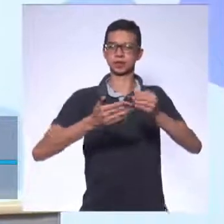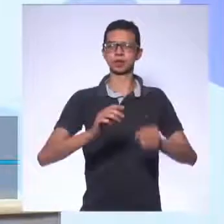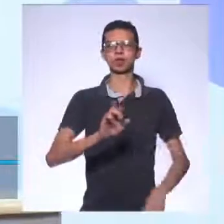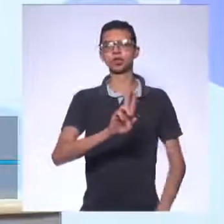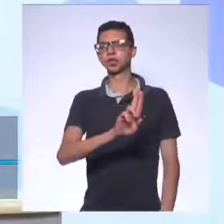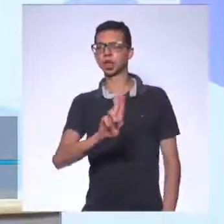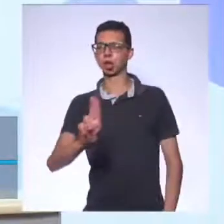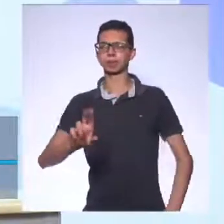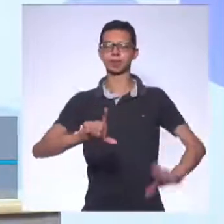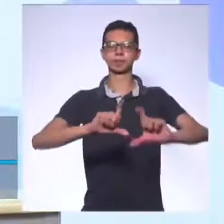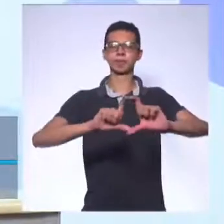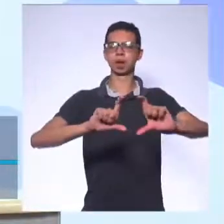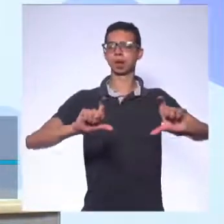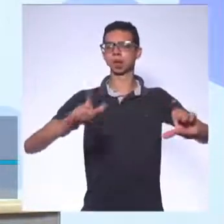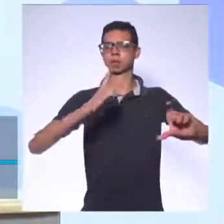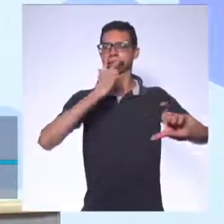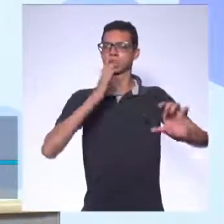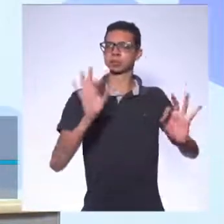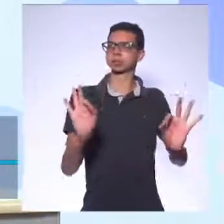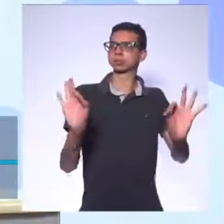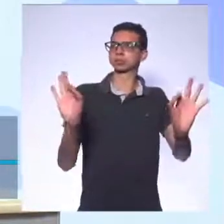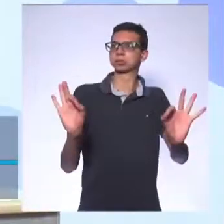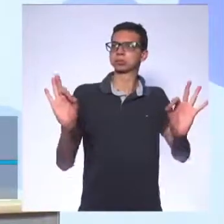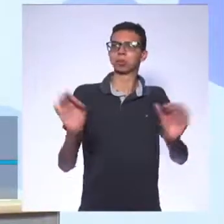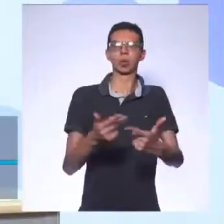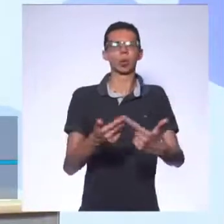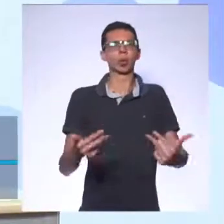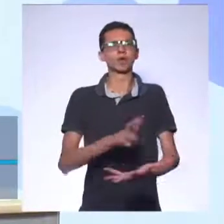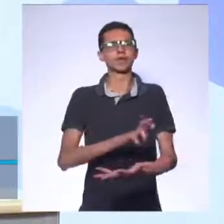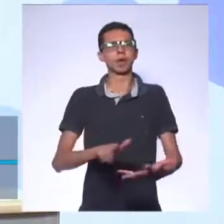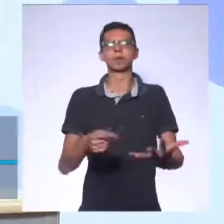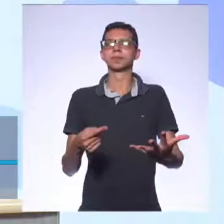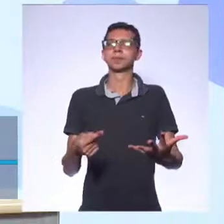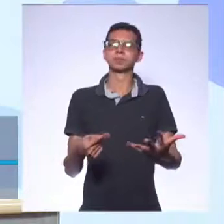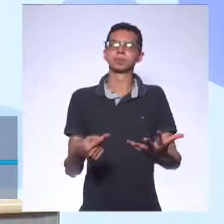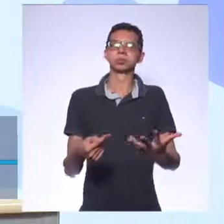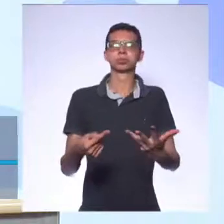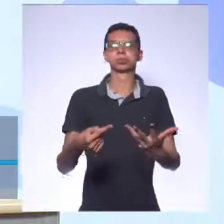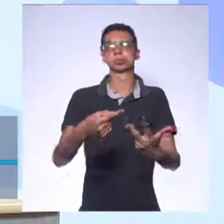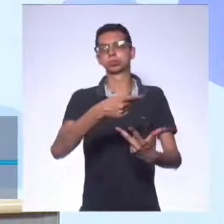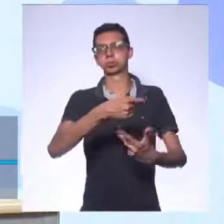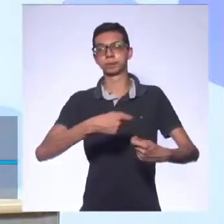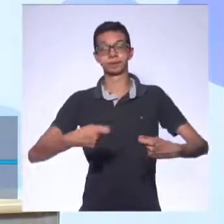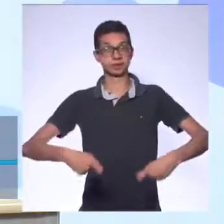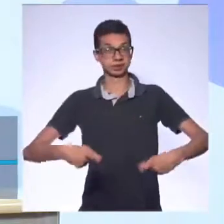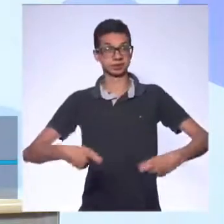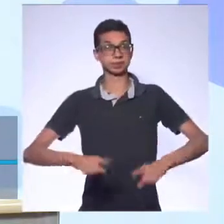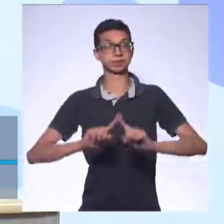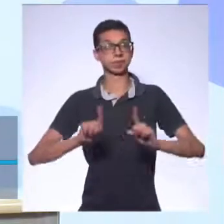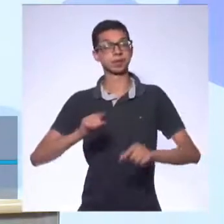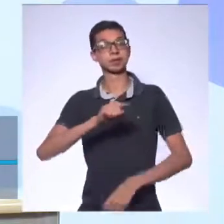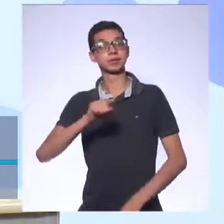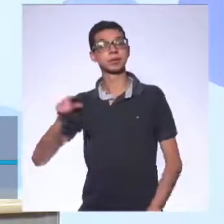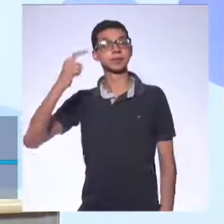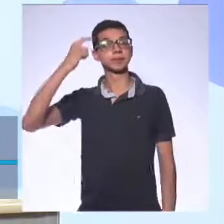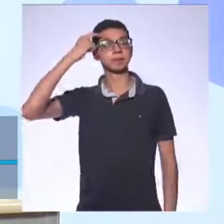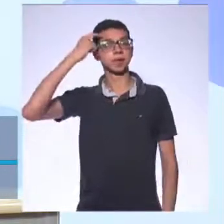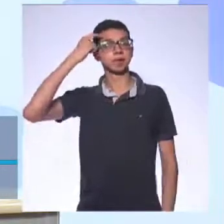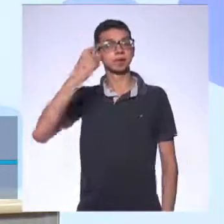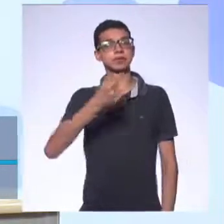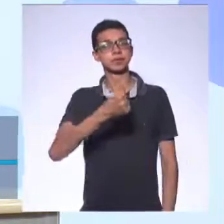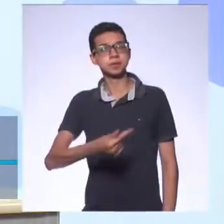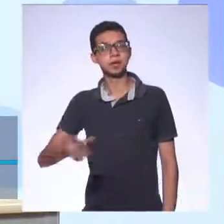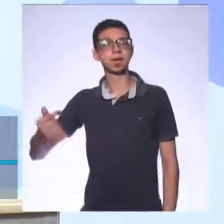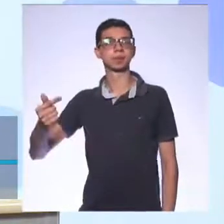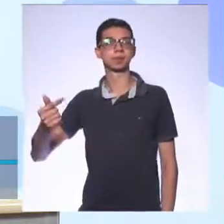Sim. Porque parece que exige muitas coisas, mas quando a gente pensa no desenvolvimento da nossa semana, nós